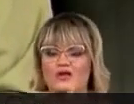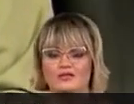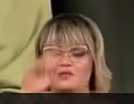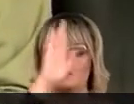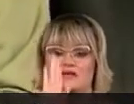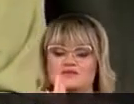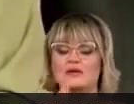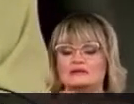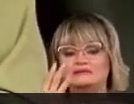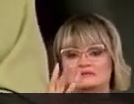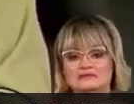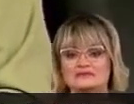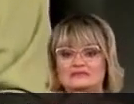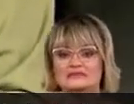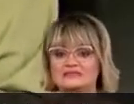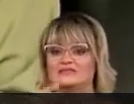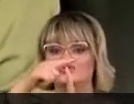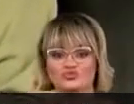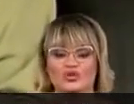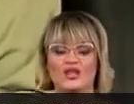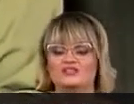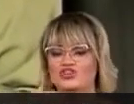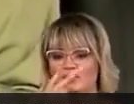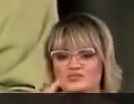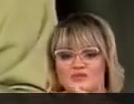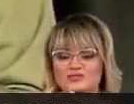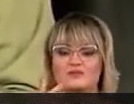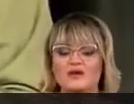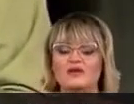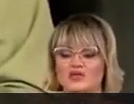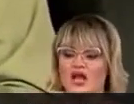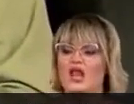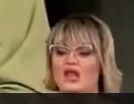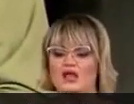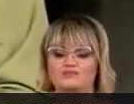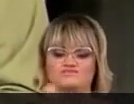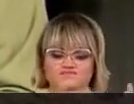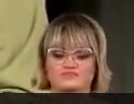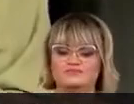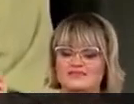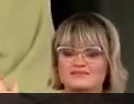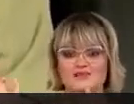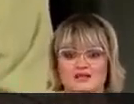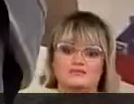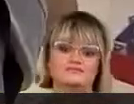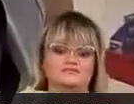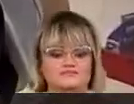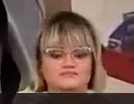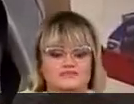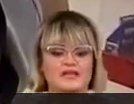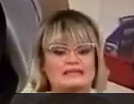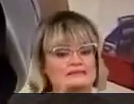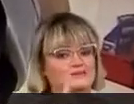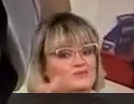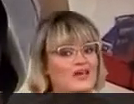Brasil, 300 toneladas de medicamentos já foram coletadas e tiveram a destinação correta. E no